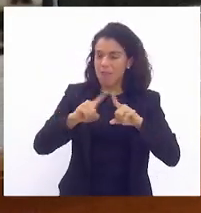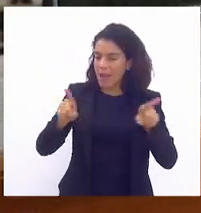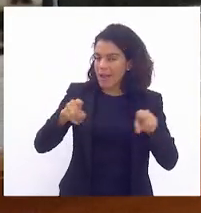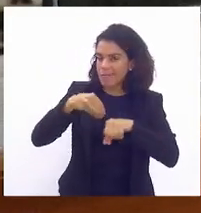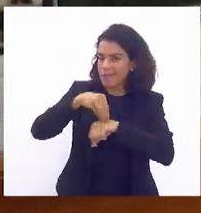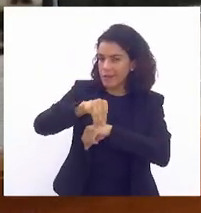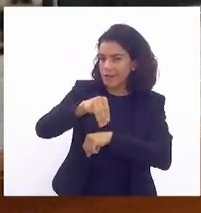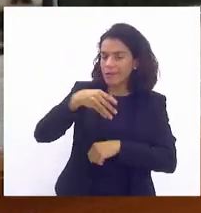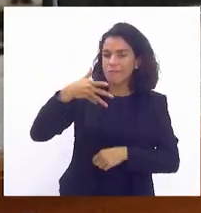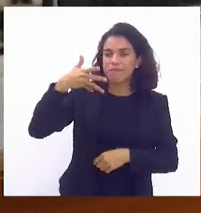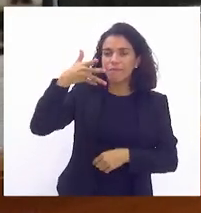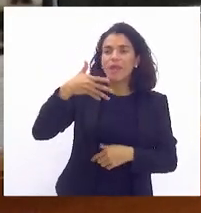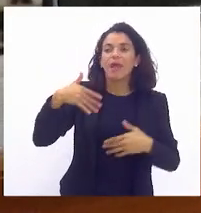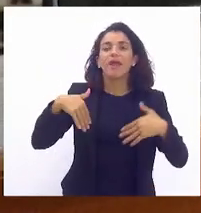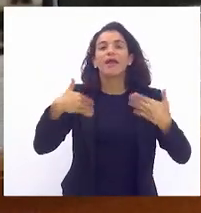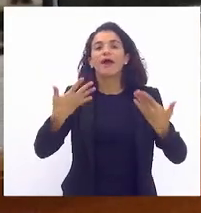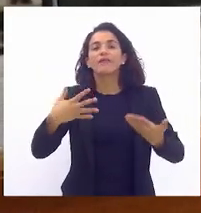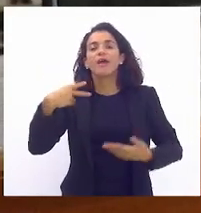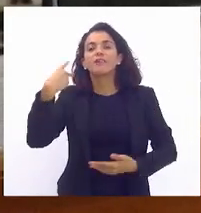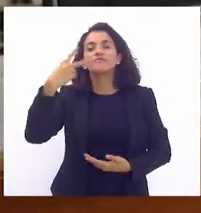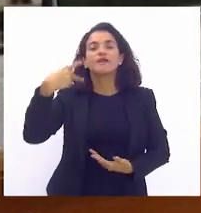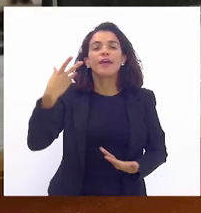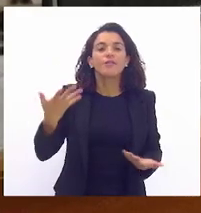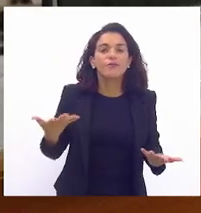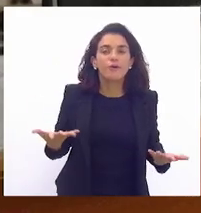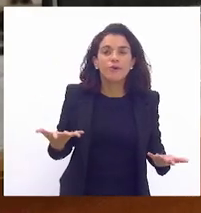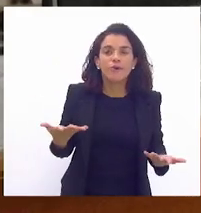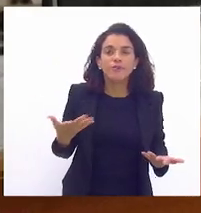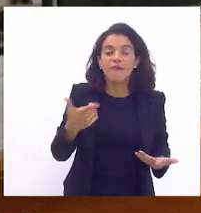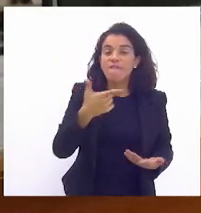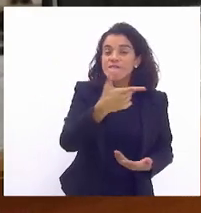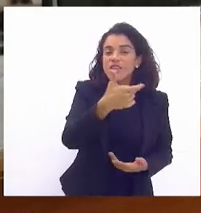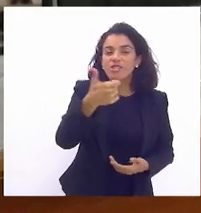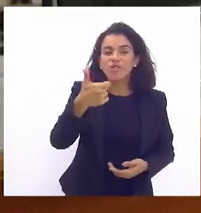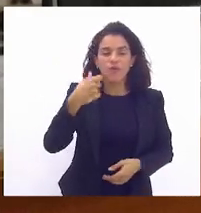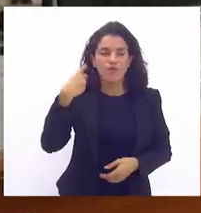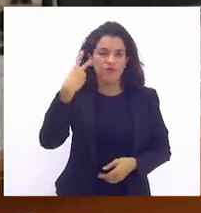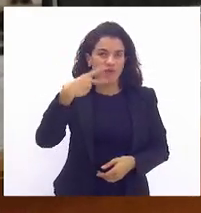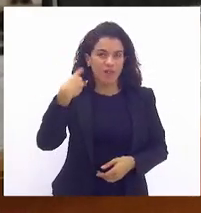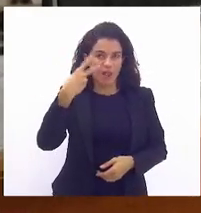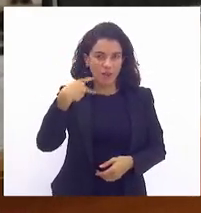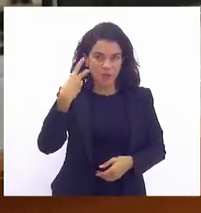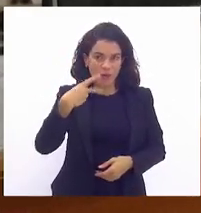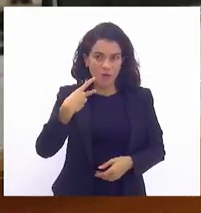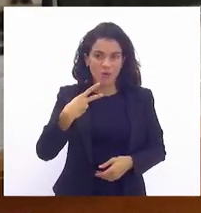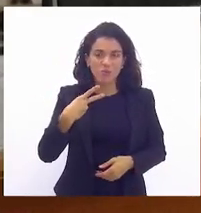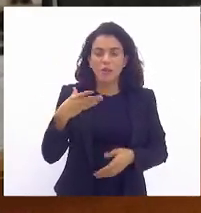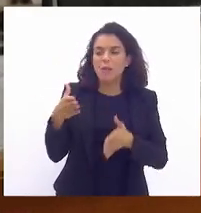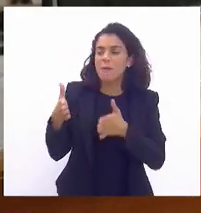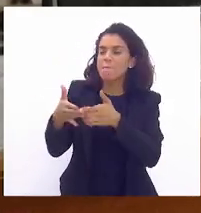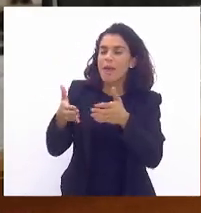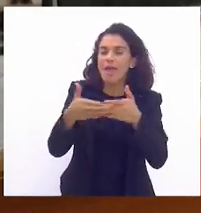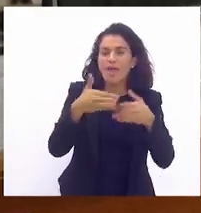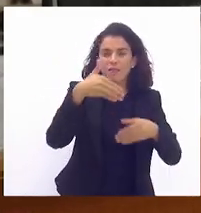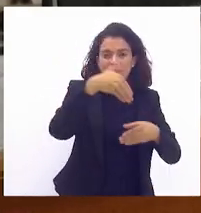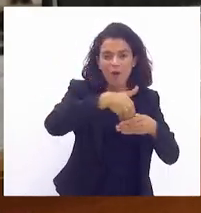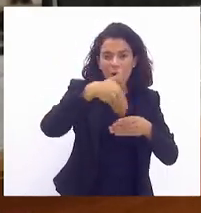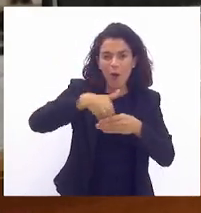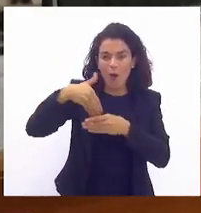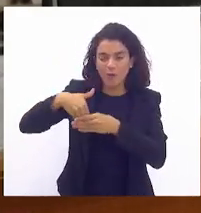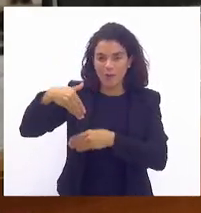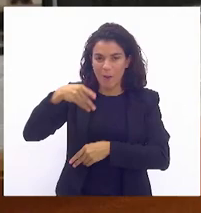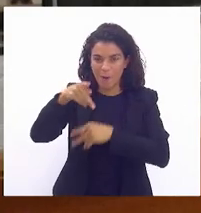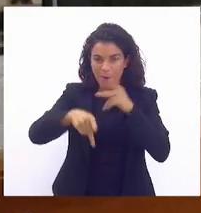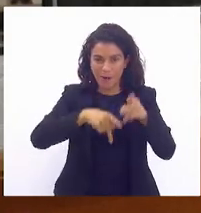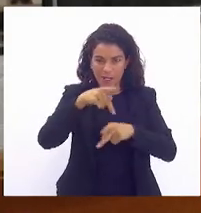também, cadê os vereadores, 21 vereadores que pedem voto ao povo de